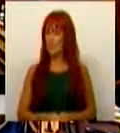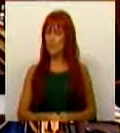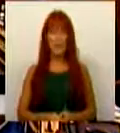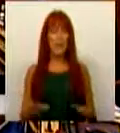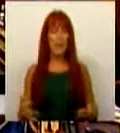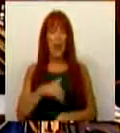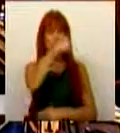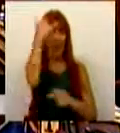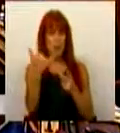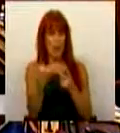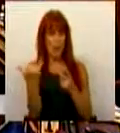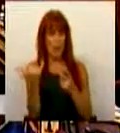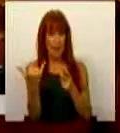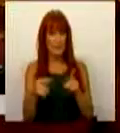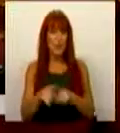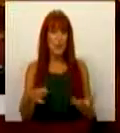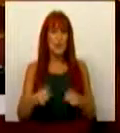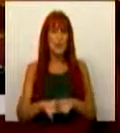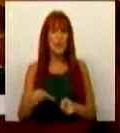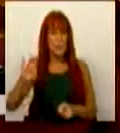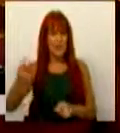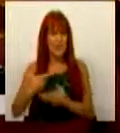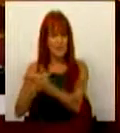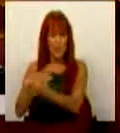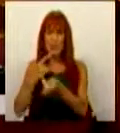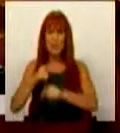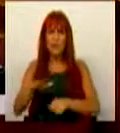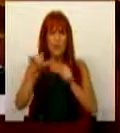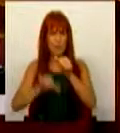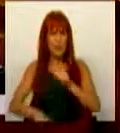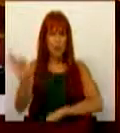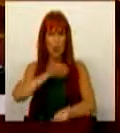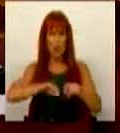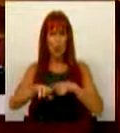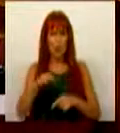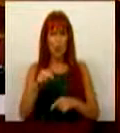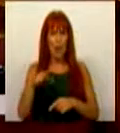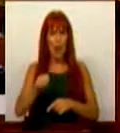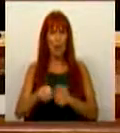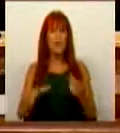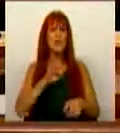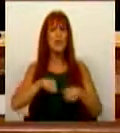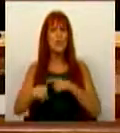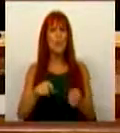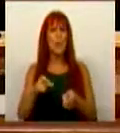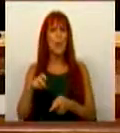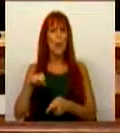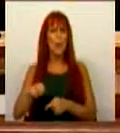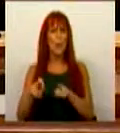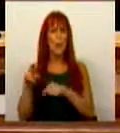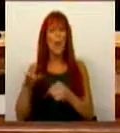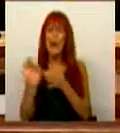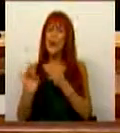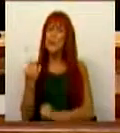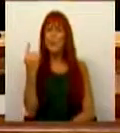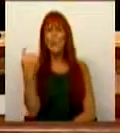A segunda observação, voltamos ao PSD, tem a ver com a intervenção do Sr. Deputado Paulo Rios. O Sr. Deputado Paulo Rios tem uma